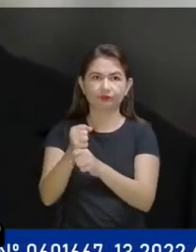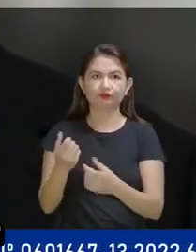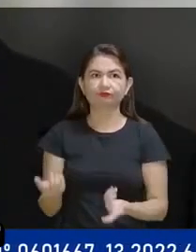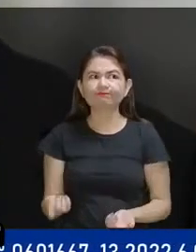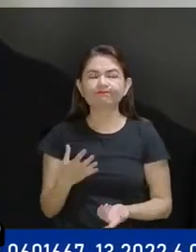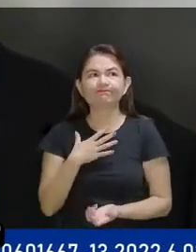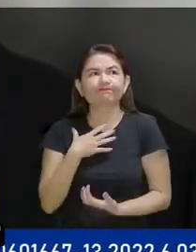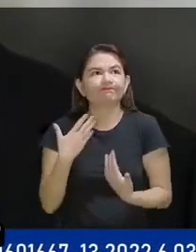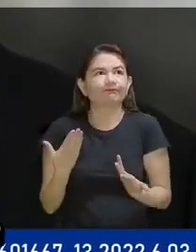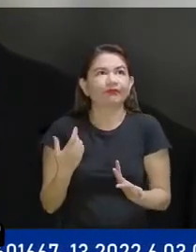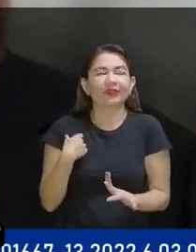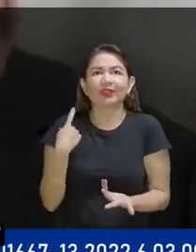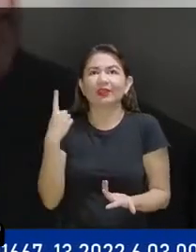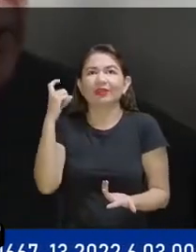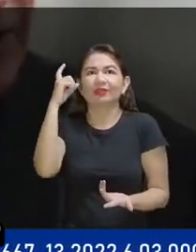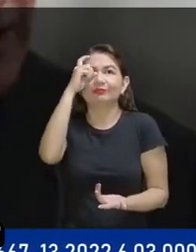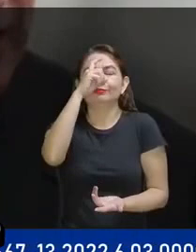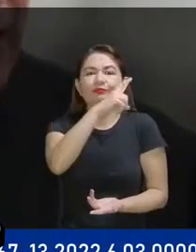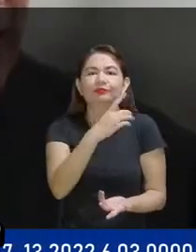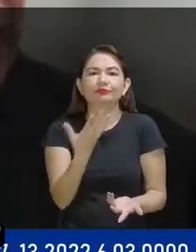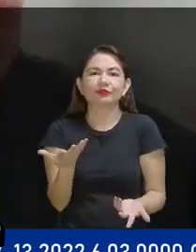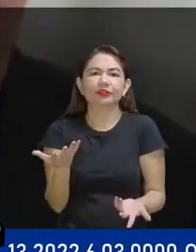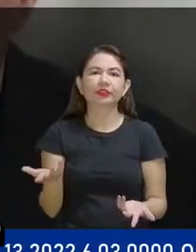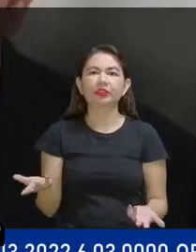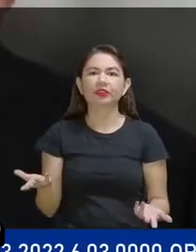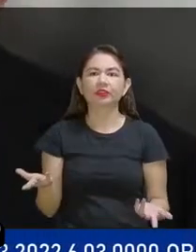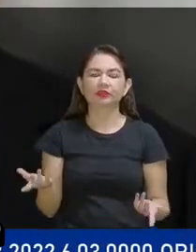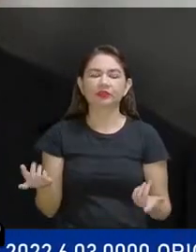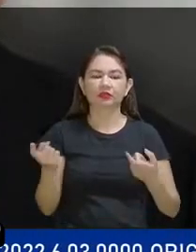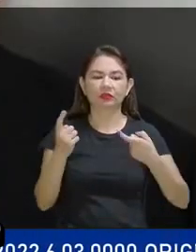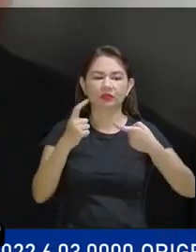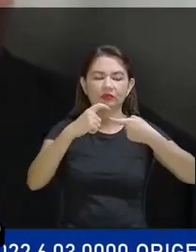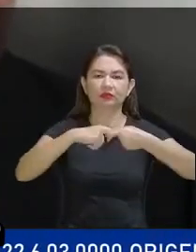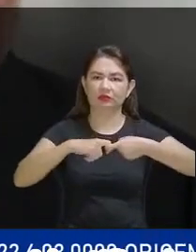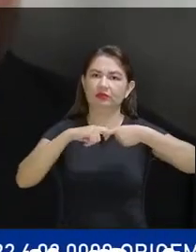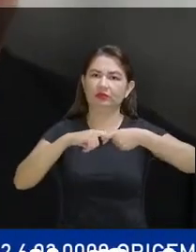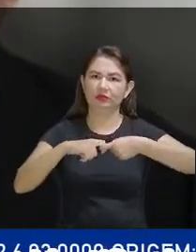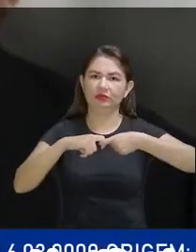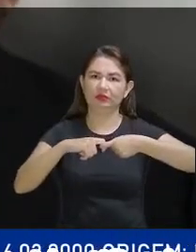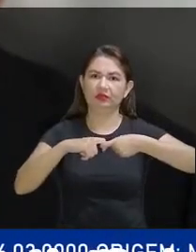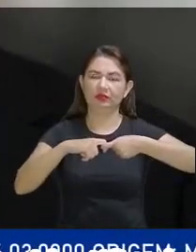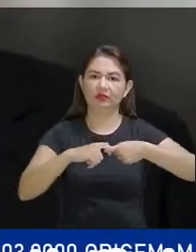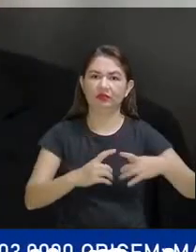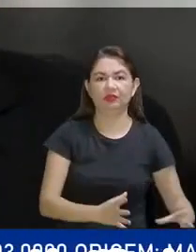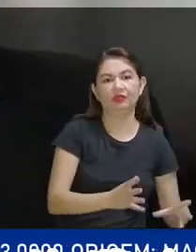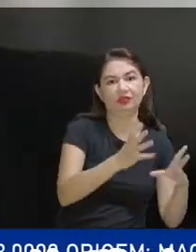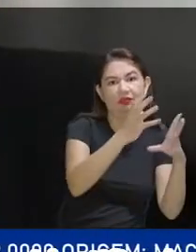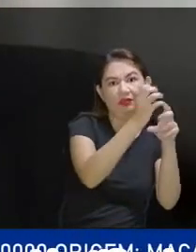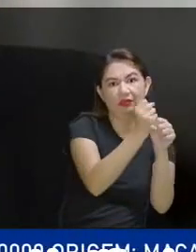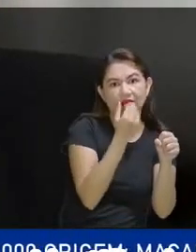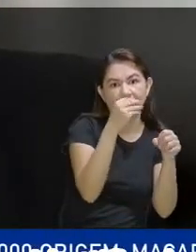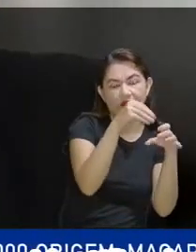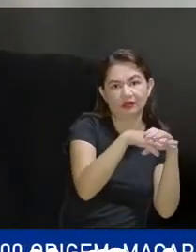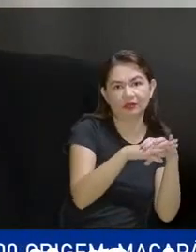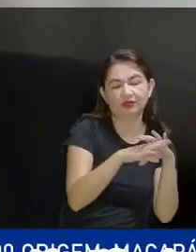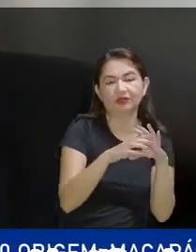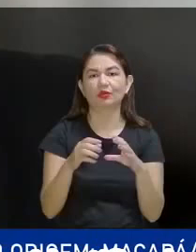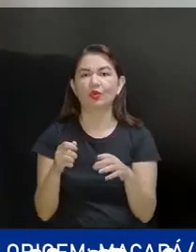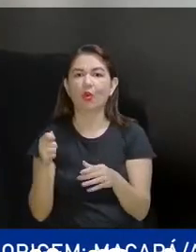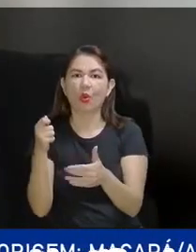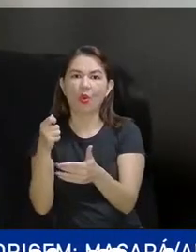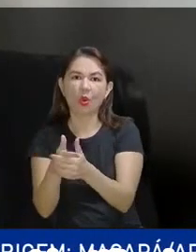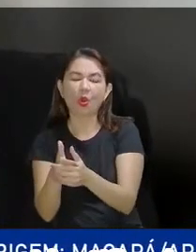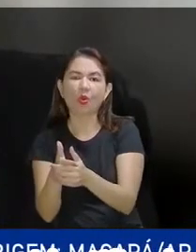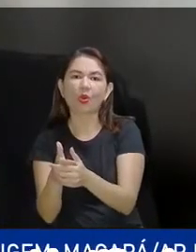tenho uma dificuldade muito grande de fazer a ligação, tá, dessas cestas básicas com a captação de sufrágio, porque não tem